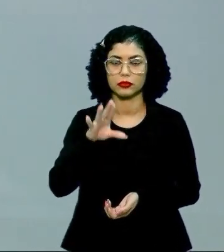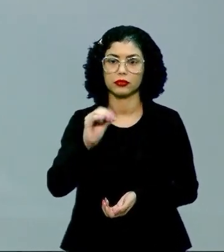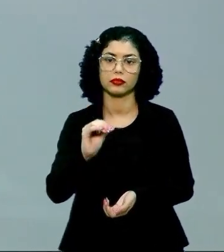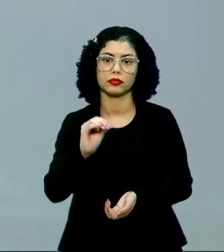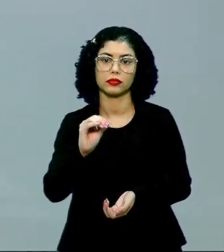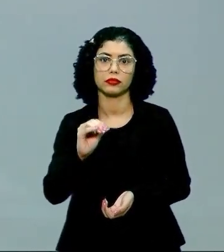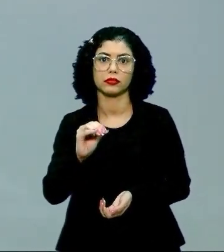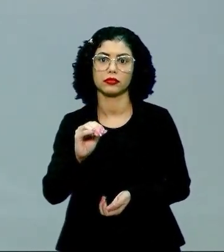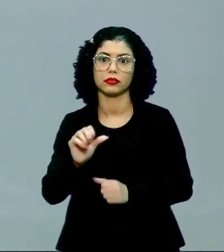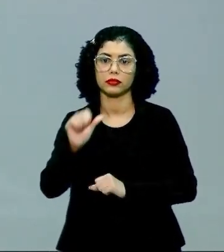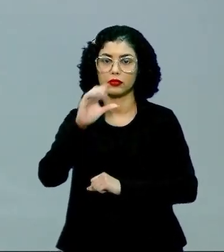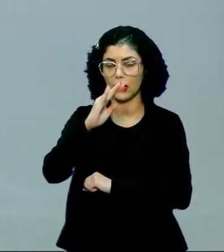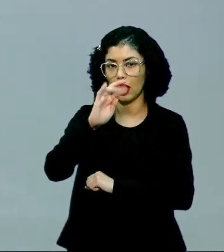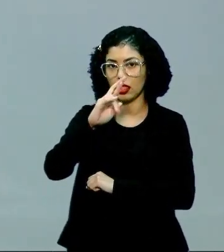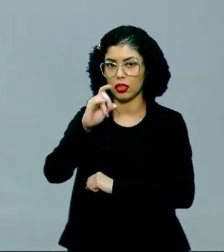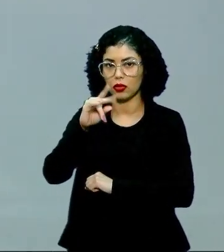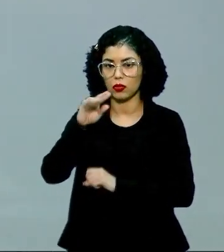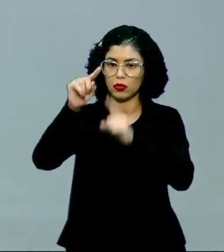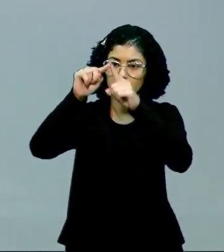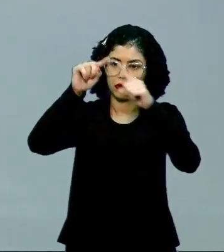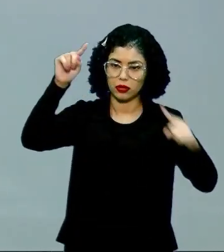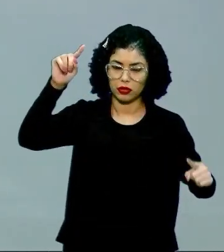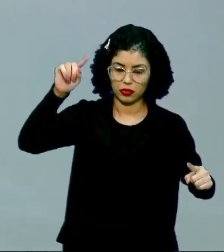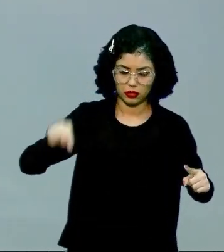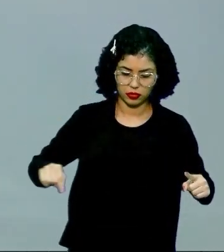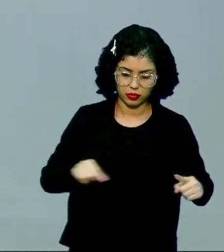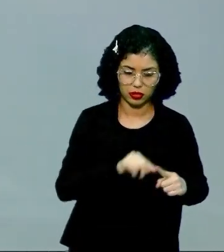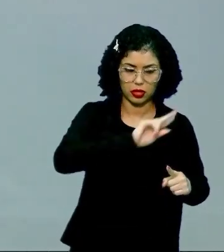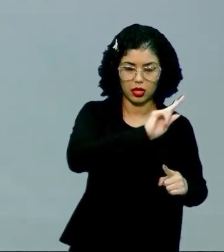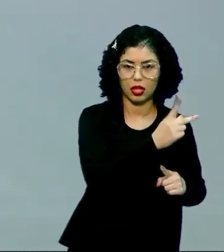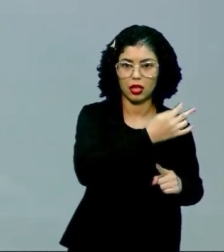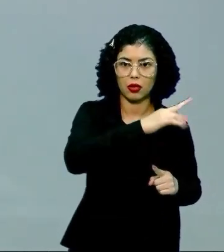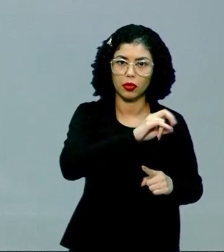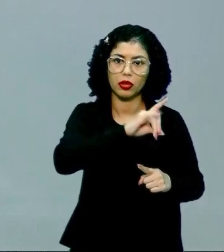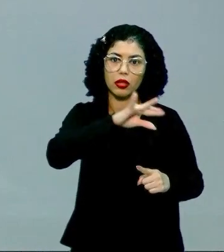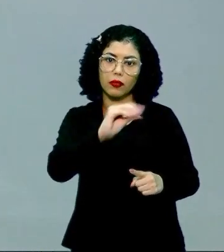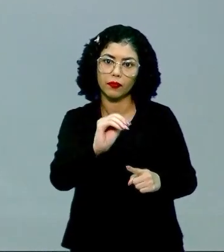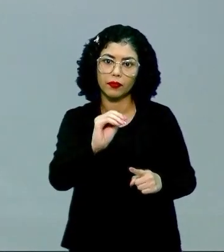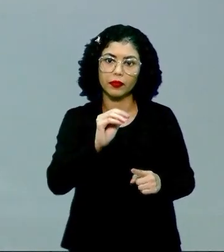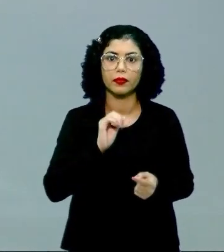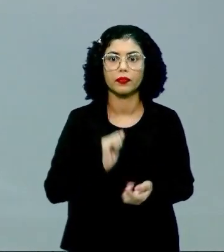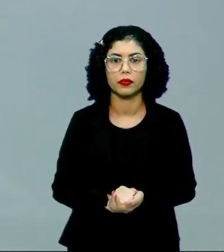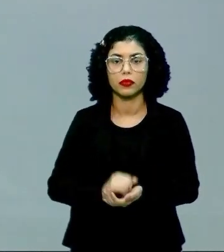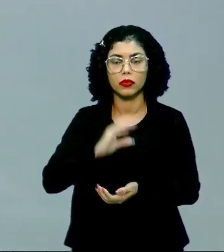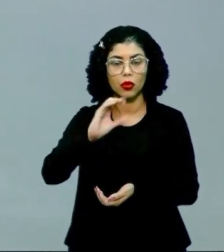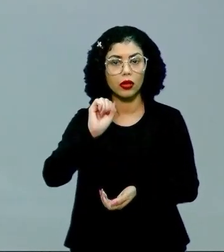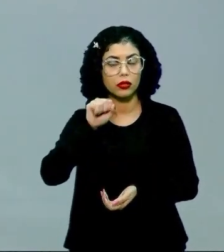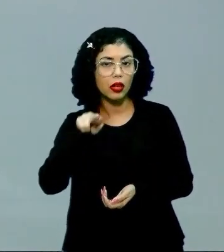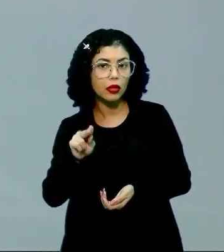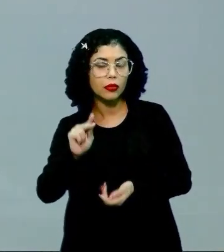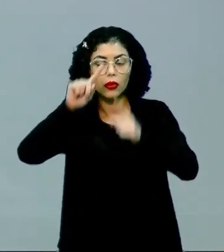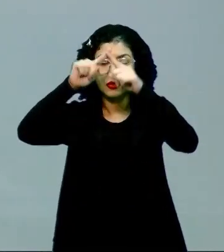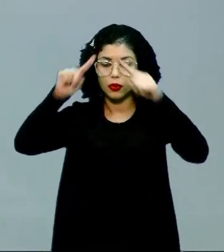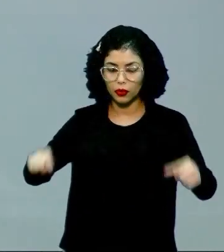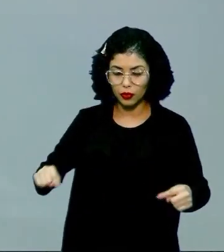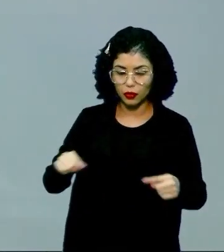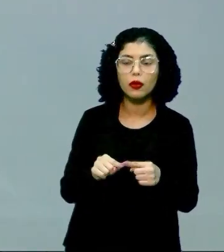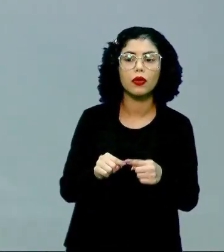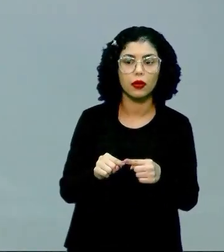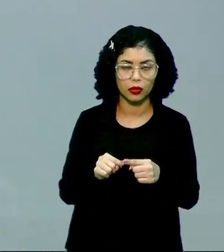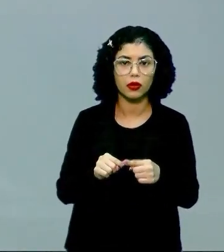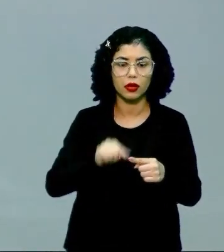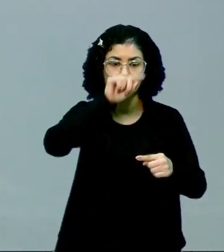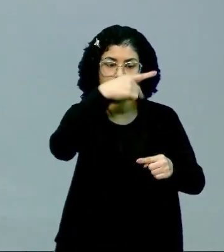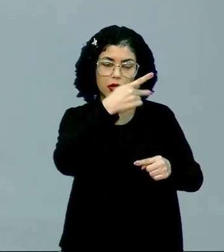oposto sobre hipotenusa cosseno cateto adjacente sobre hipotenusa e a tangente cateto